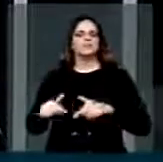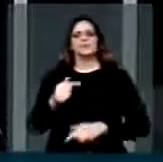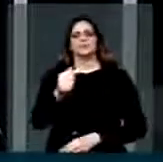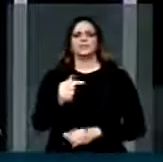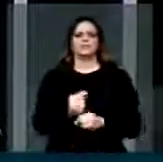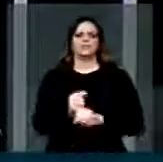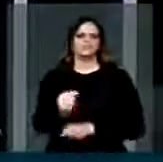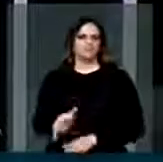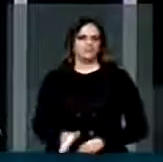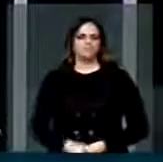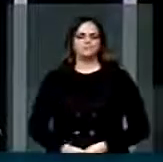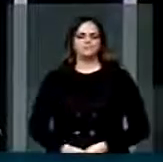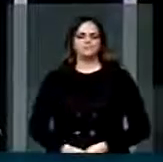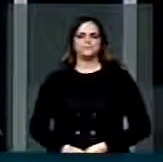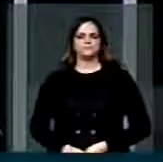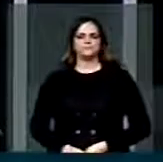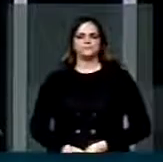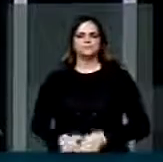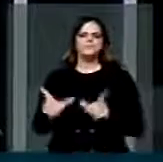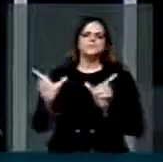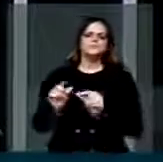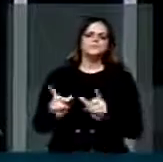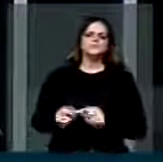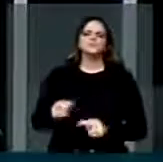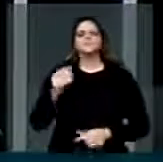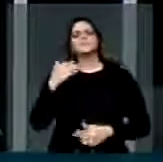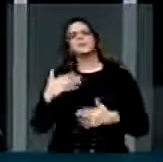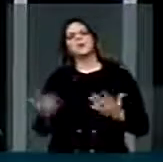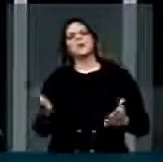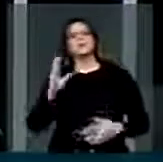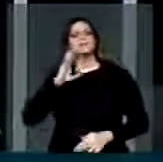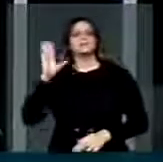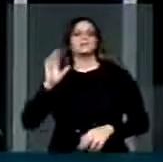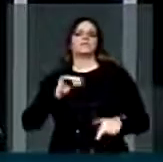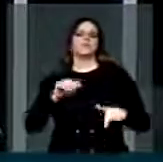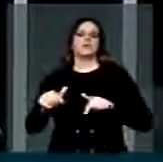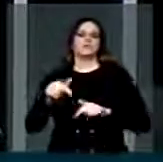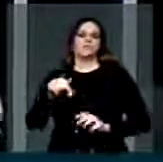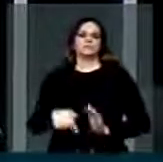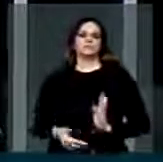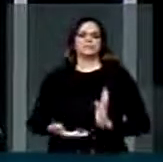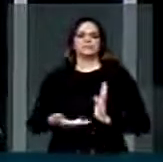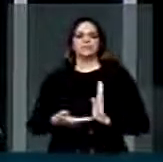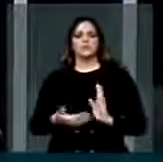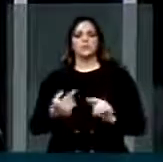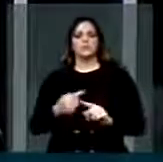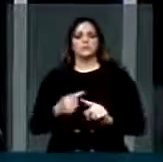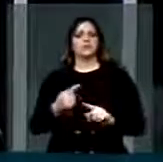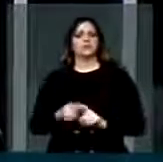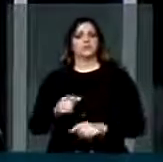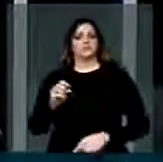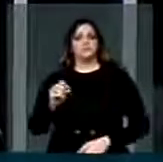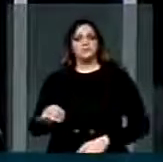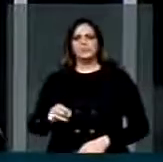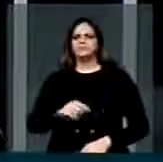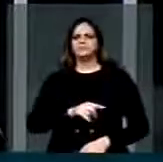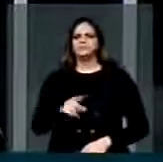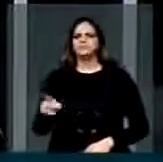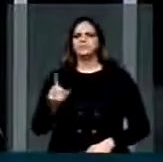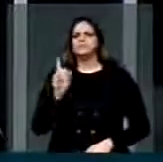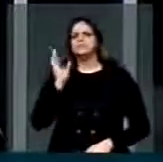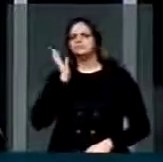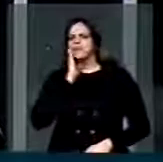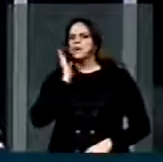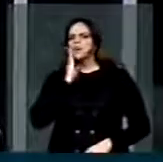anos, resumir as principais atividades que nós temos aqui. Porque só quem visita a